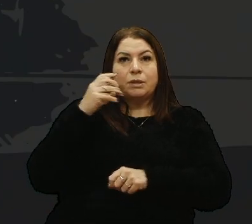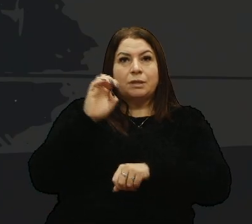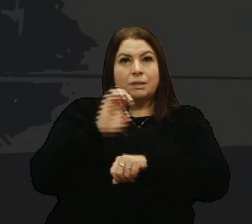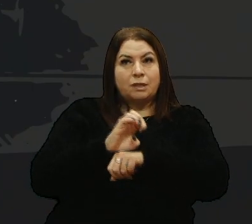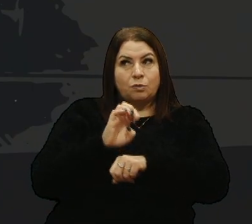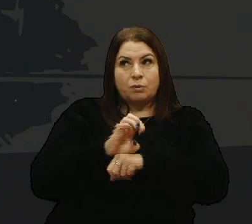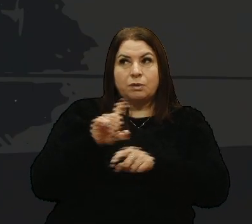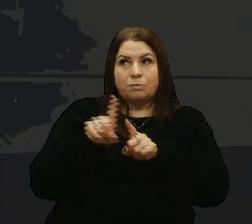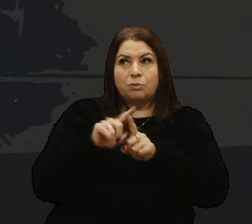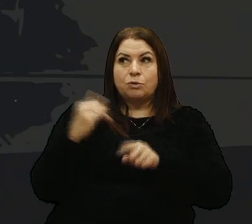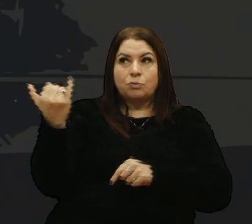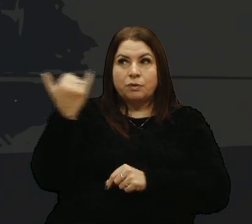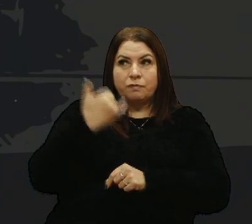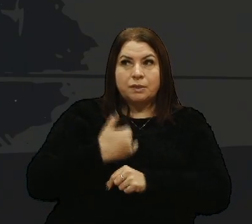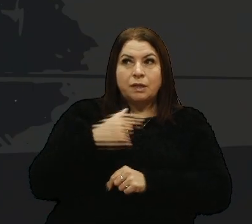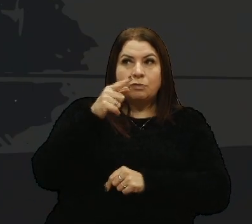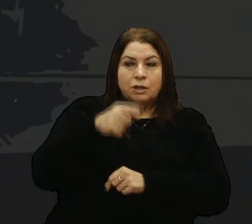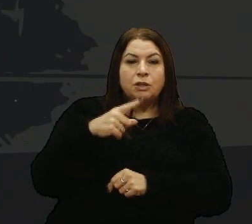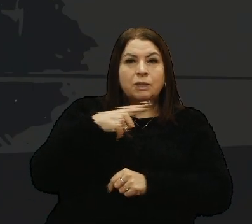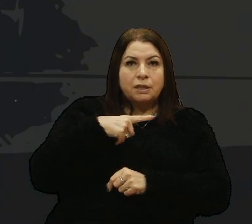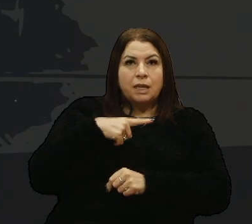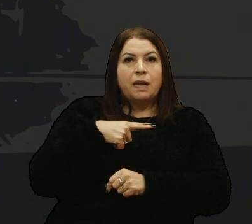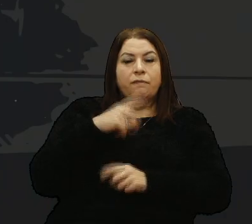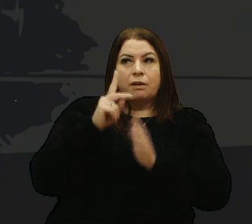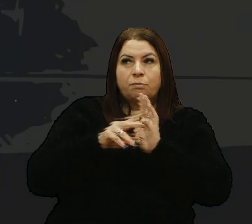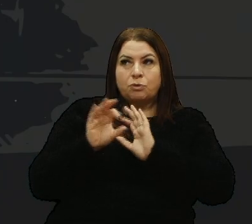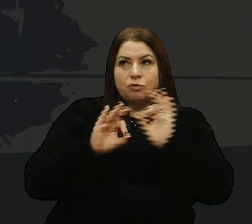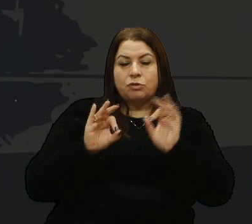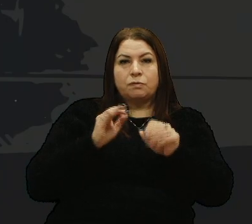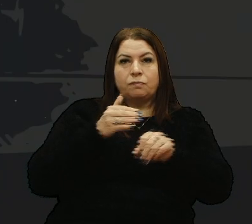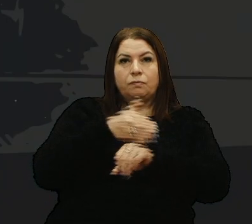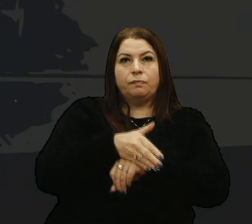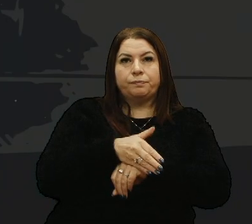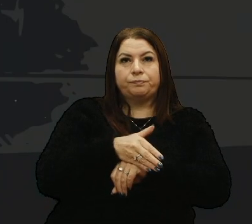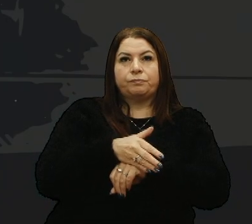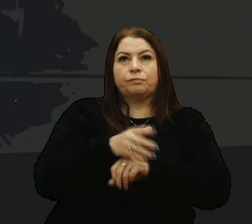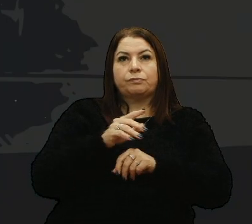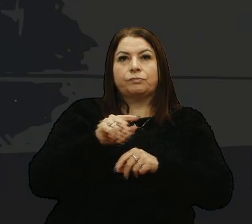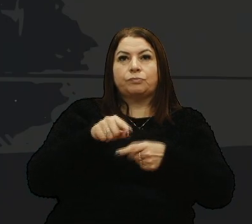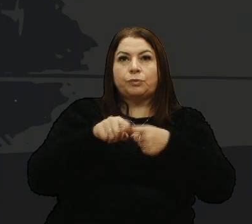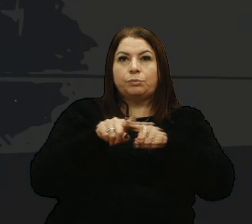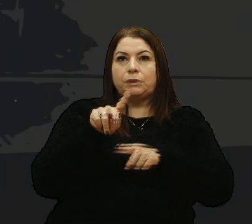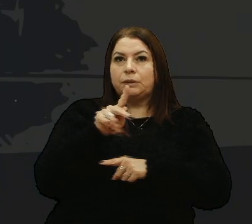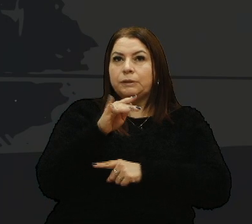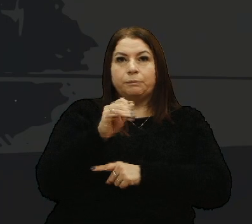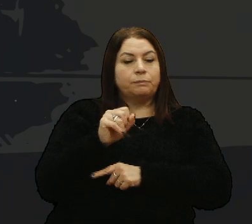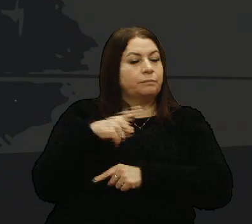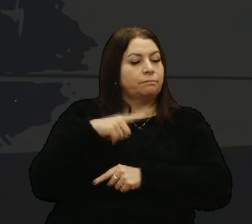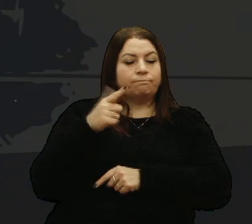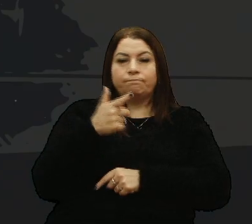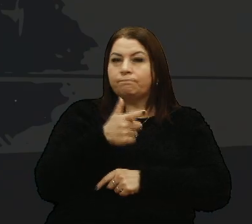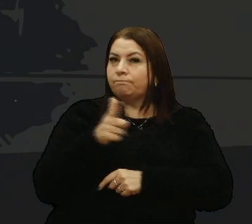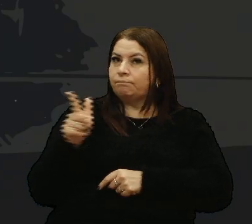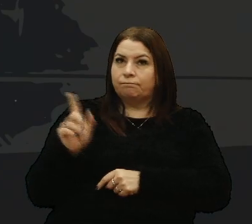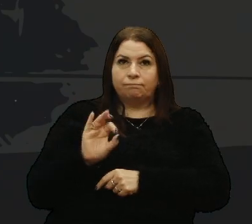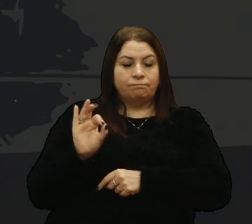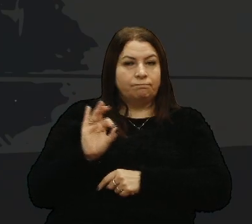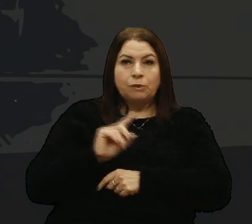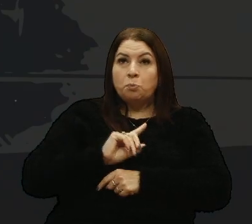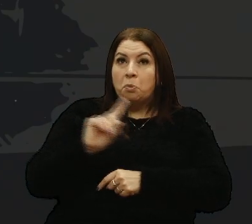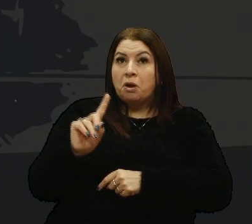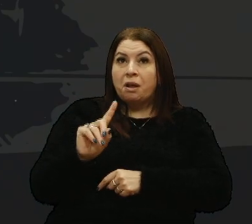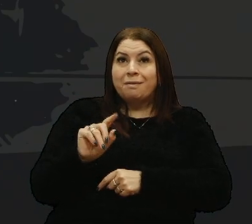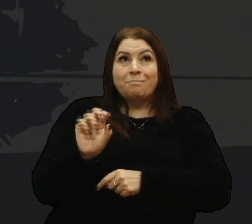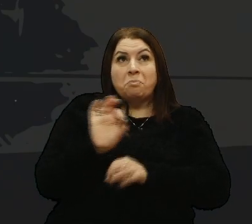porque tinham nos dito que já estava lá o projeto da entrada do Parque dos Pinhais e não estava. Fomos lá